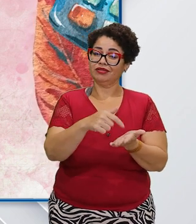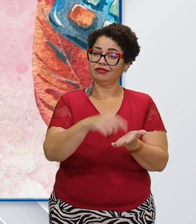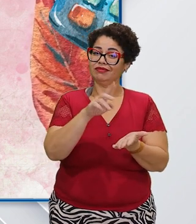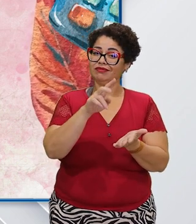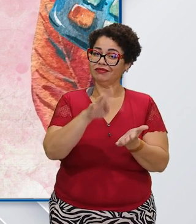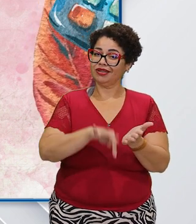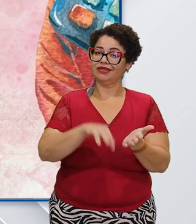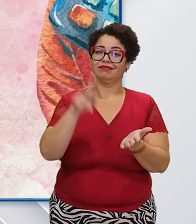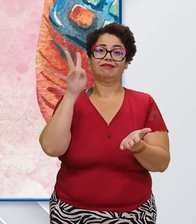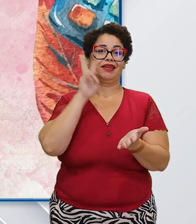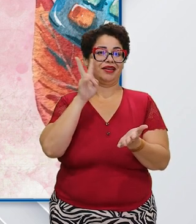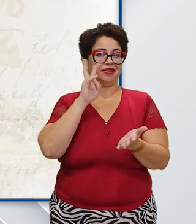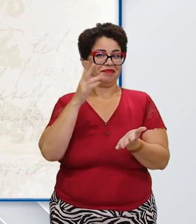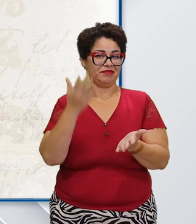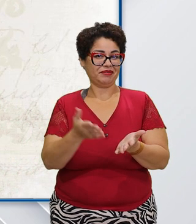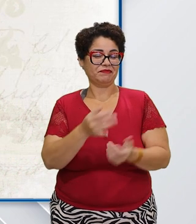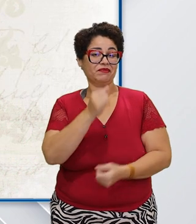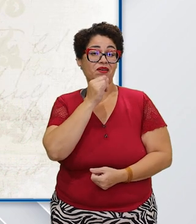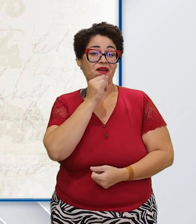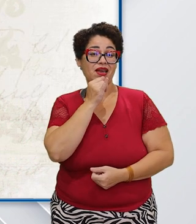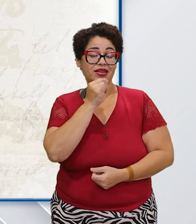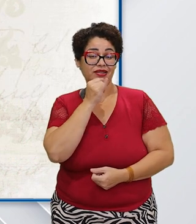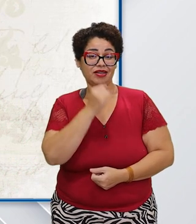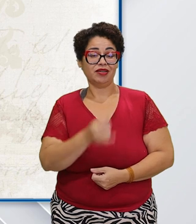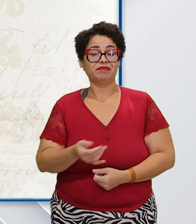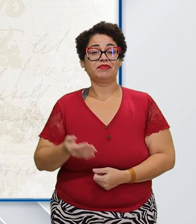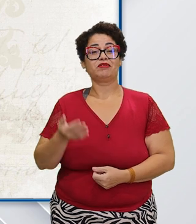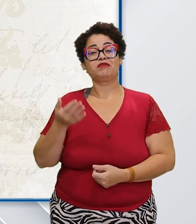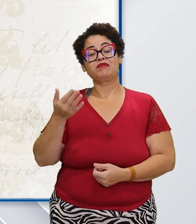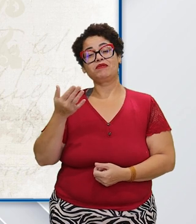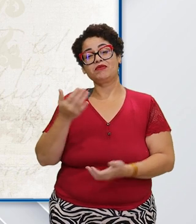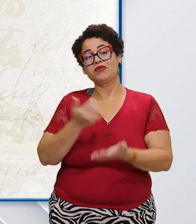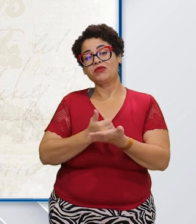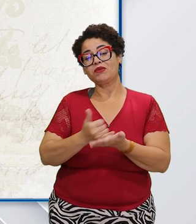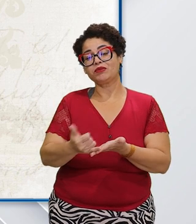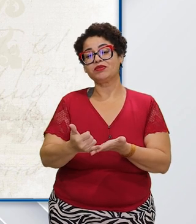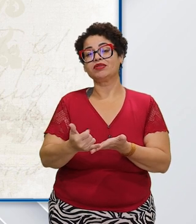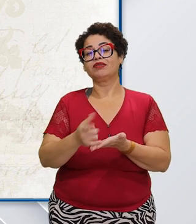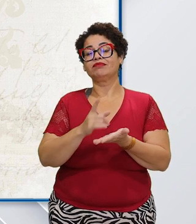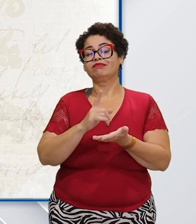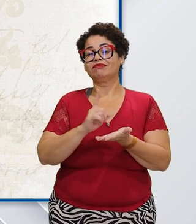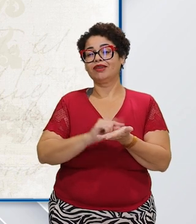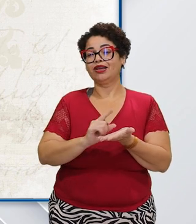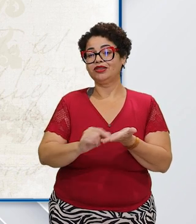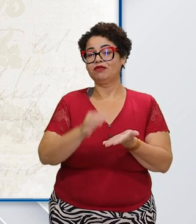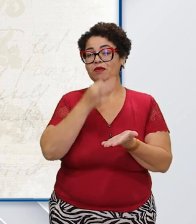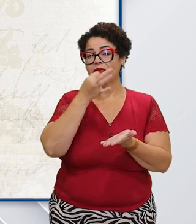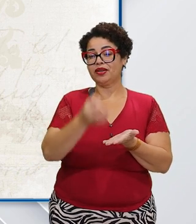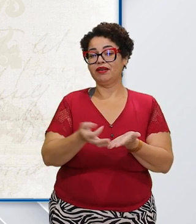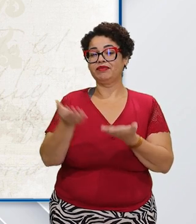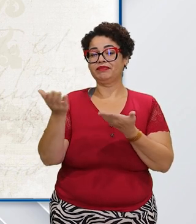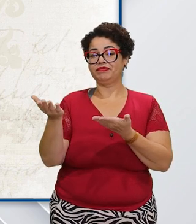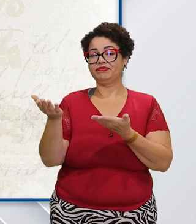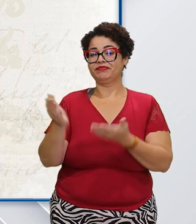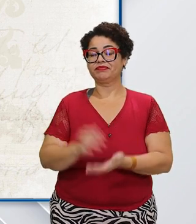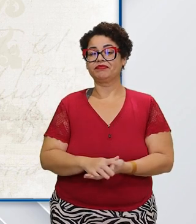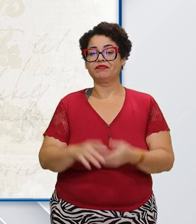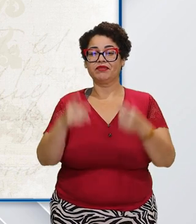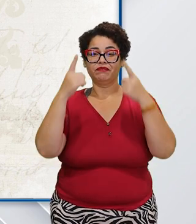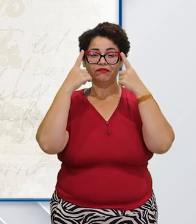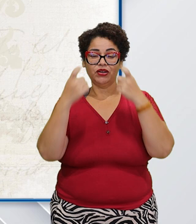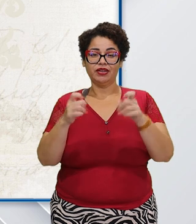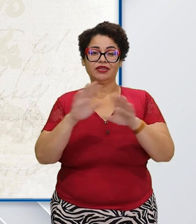lembre-se disso veja um exemplo de uma introdução de um artigo de opinião a